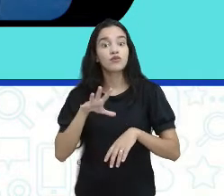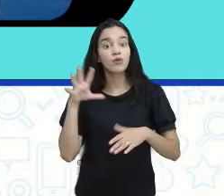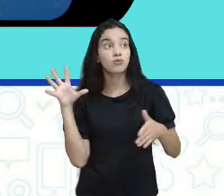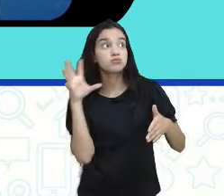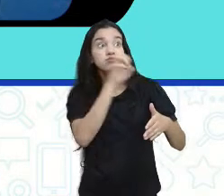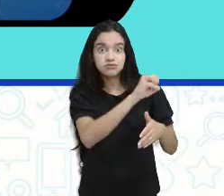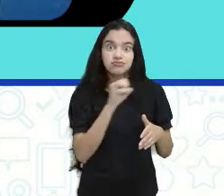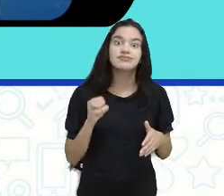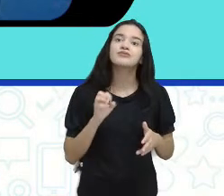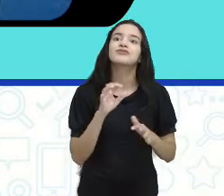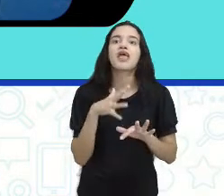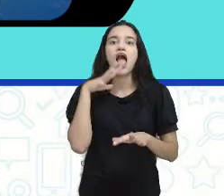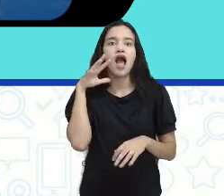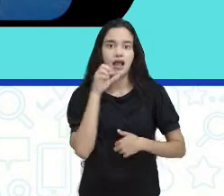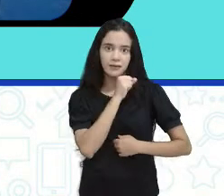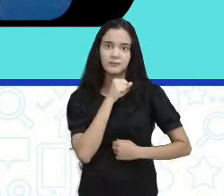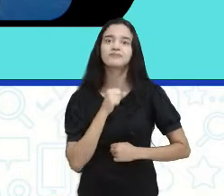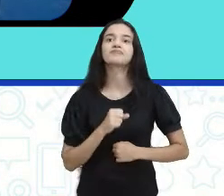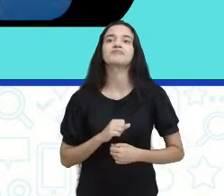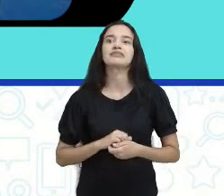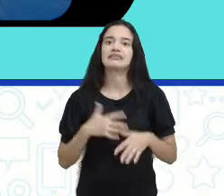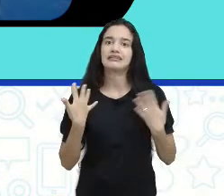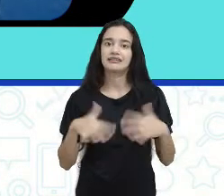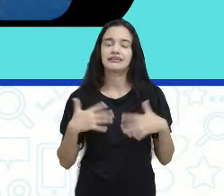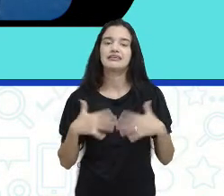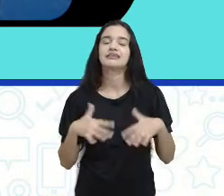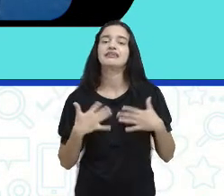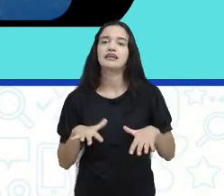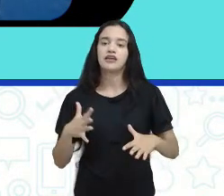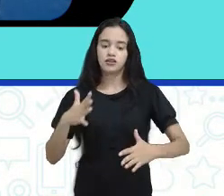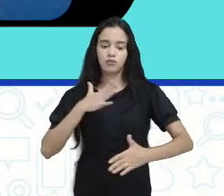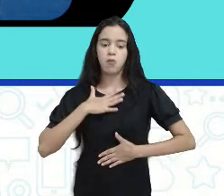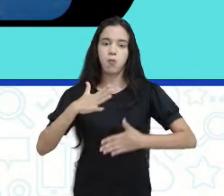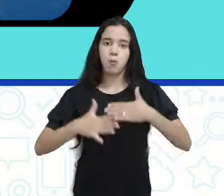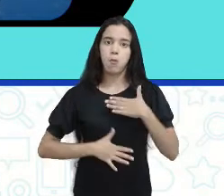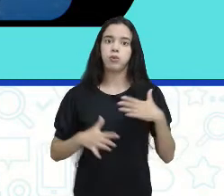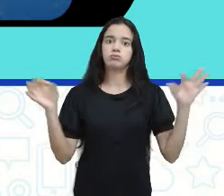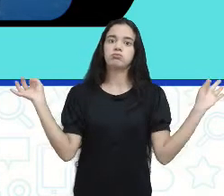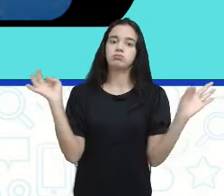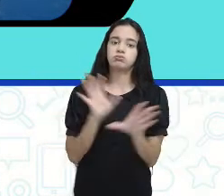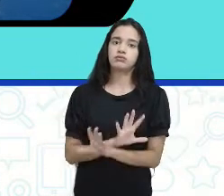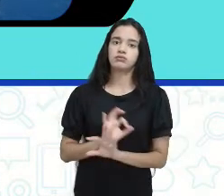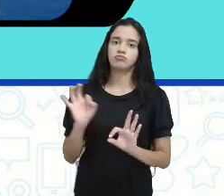É muito, muito rápido. Tem um vigor físico muito bom. Então,